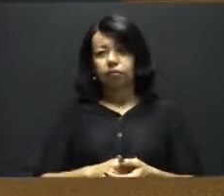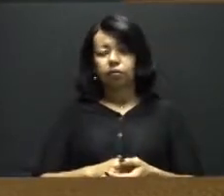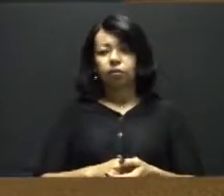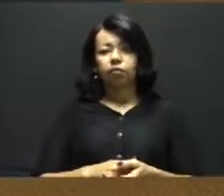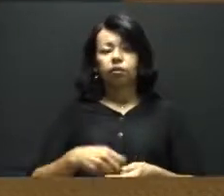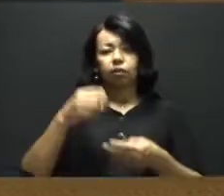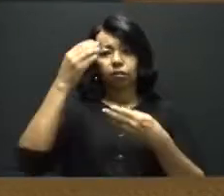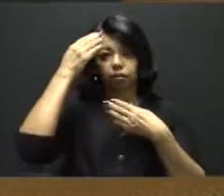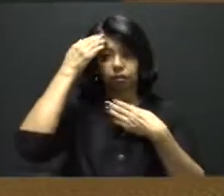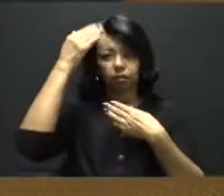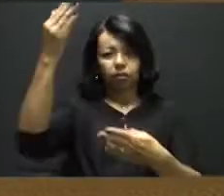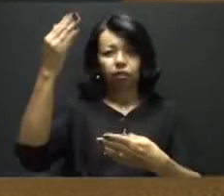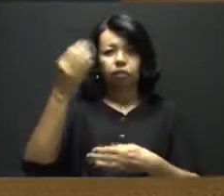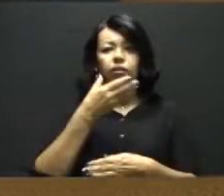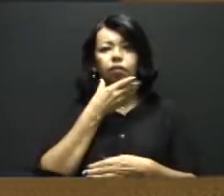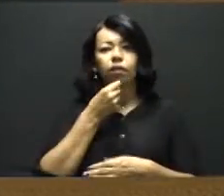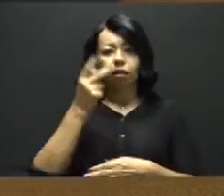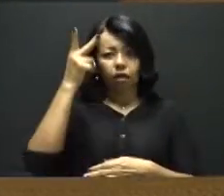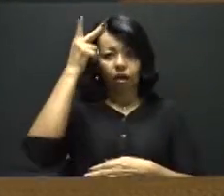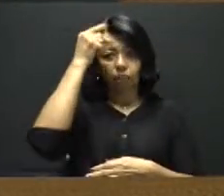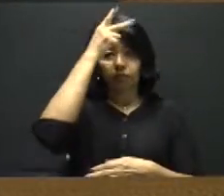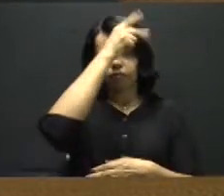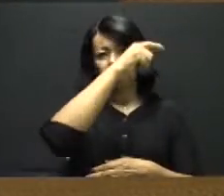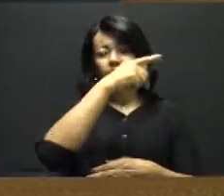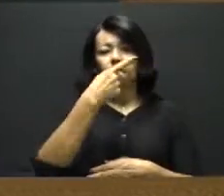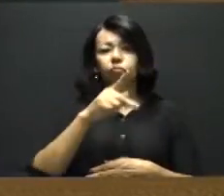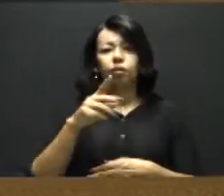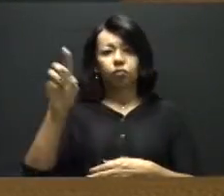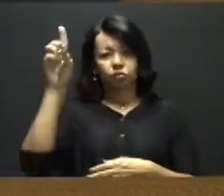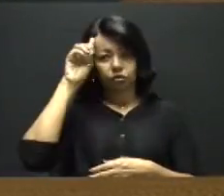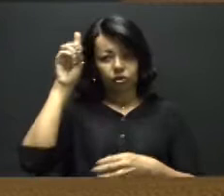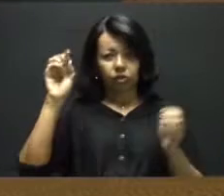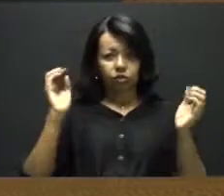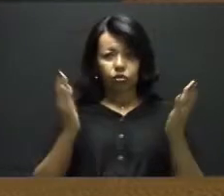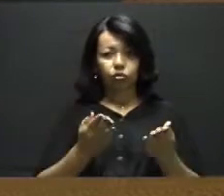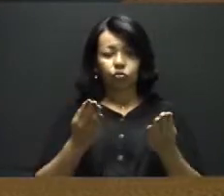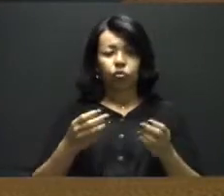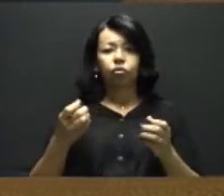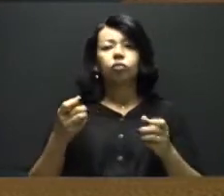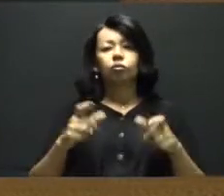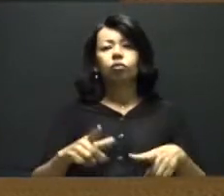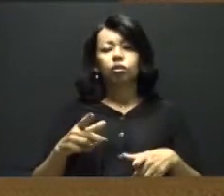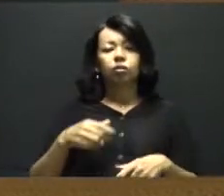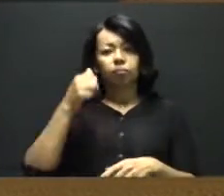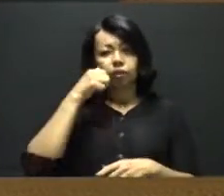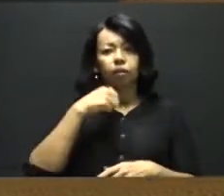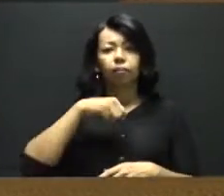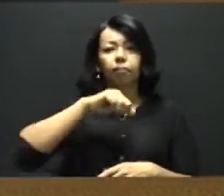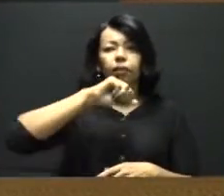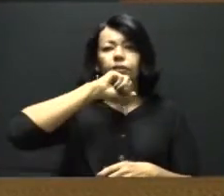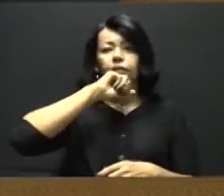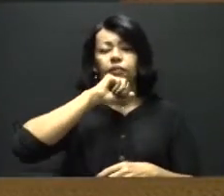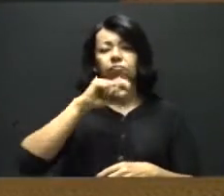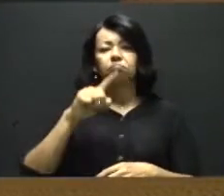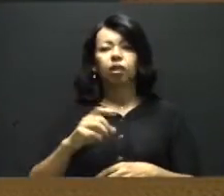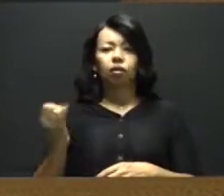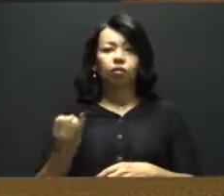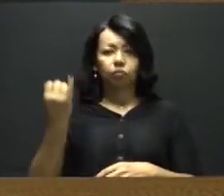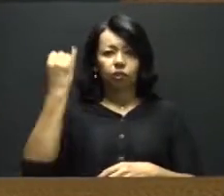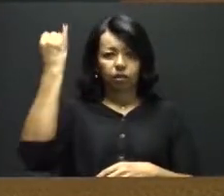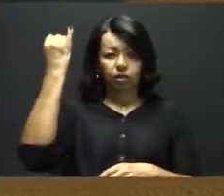agradeço ao prefeito prestigiar esta data na qual para muitas mães que é de suma importância